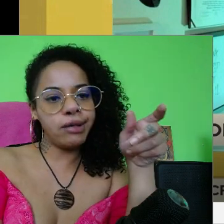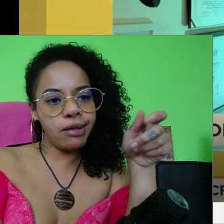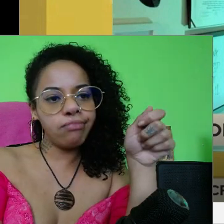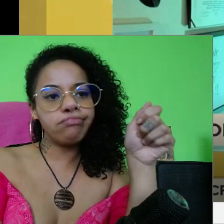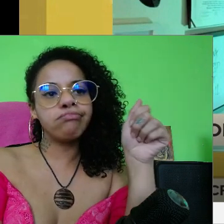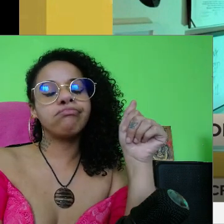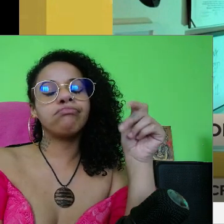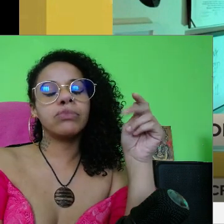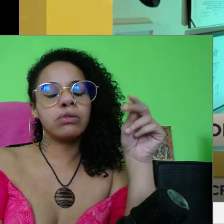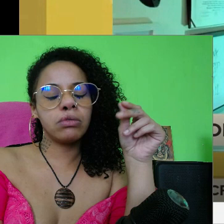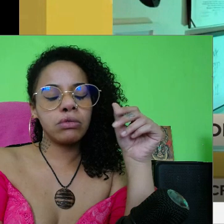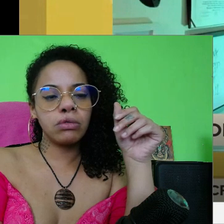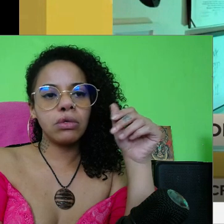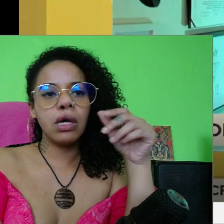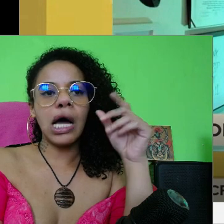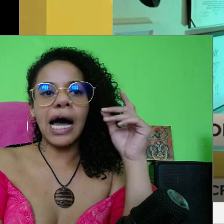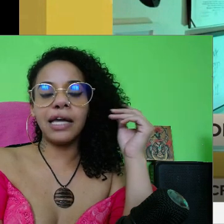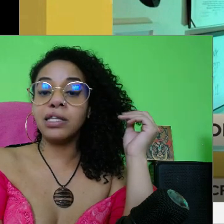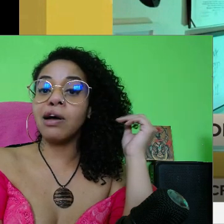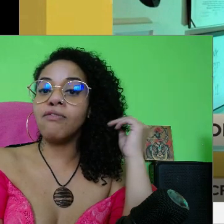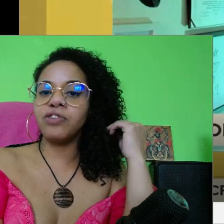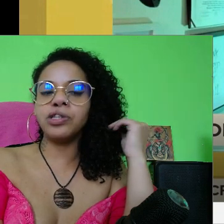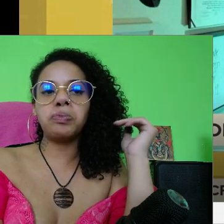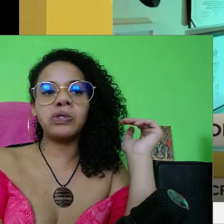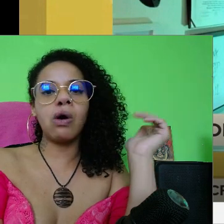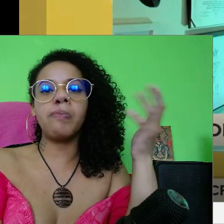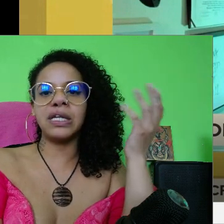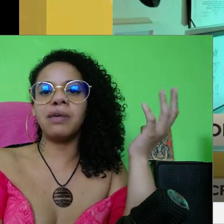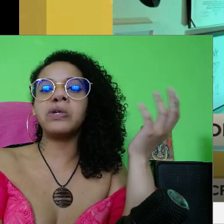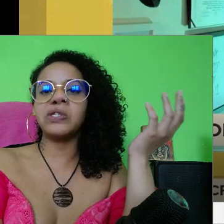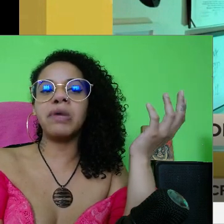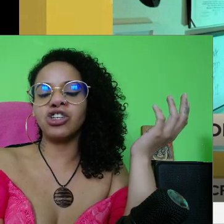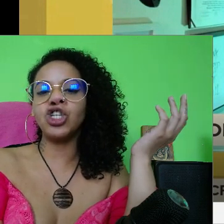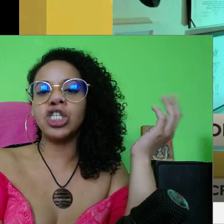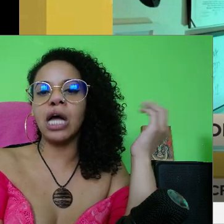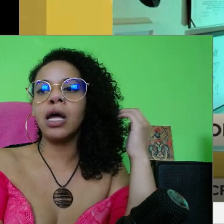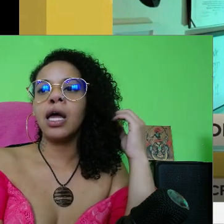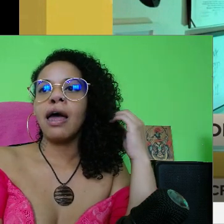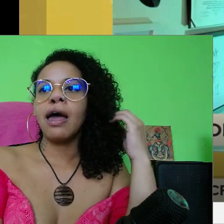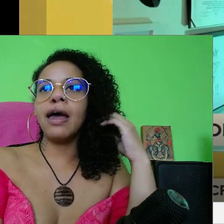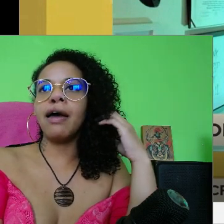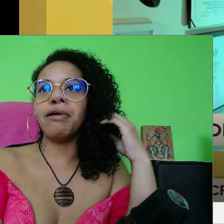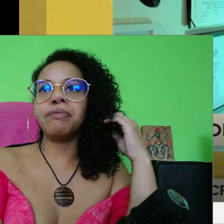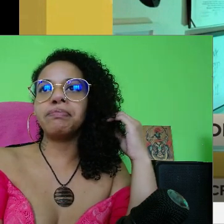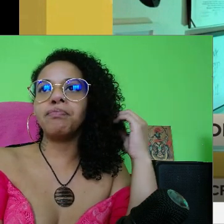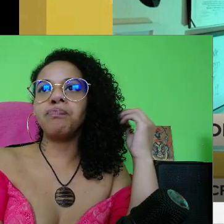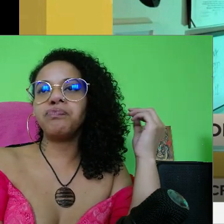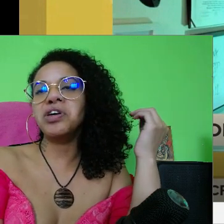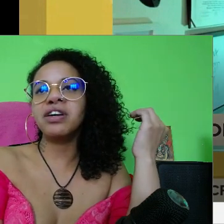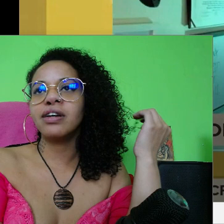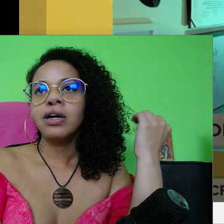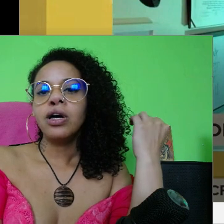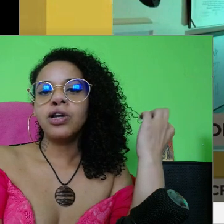aí Aí talvez o pessoal comece a perceber que a gente está